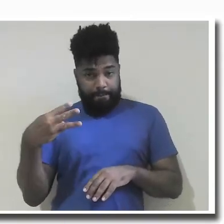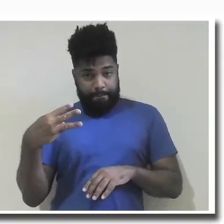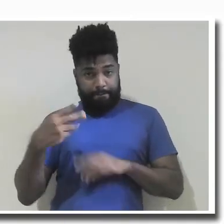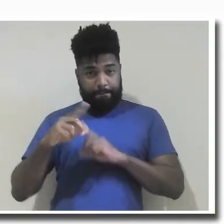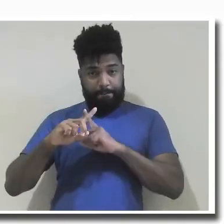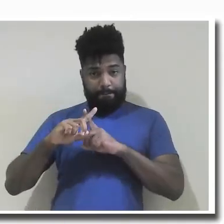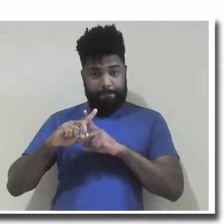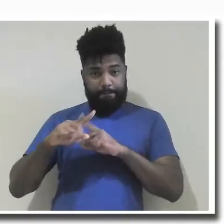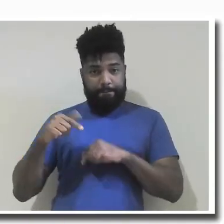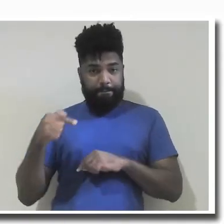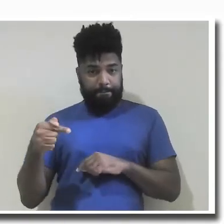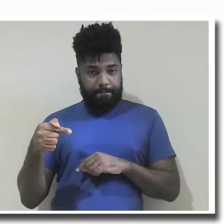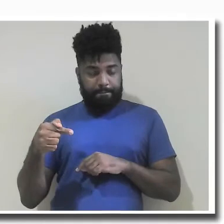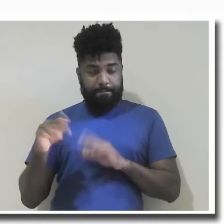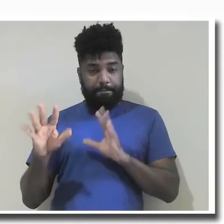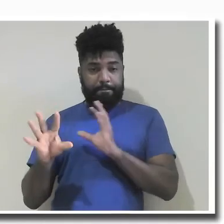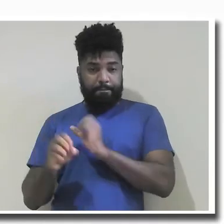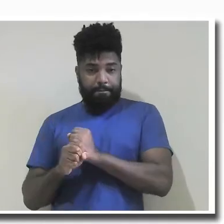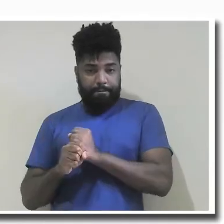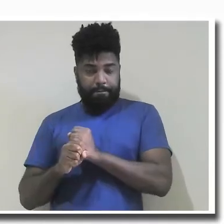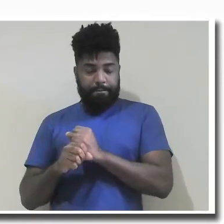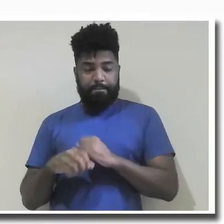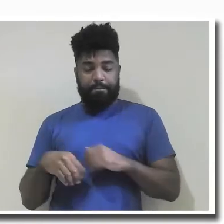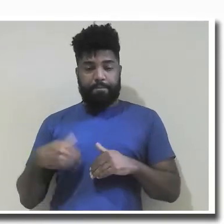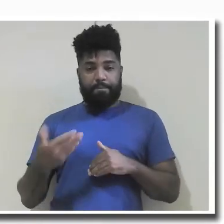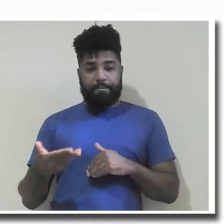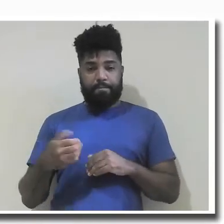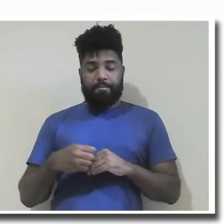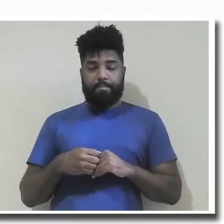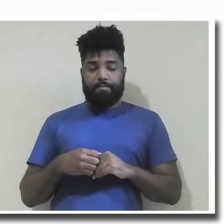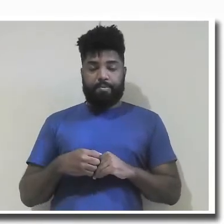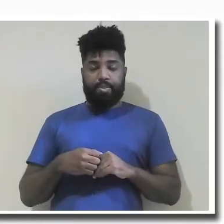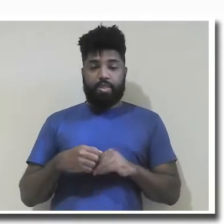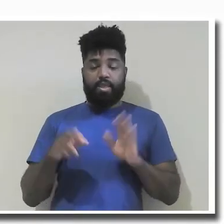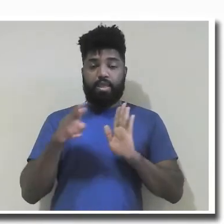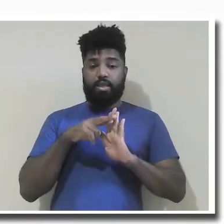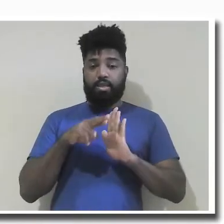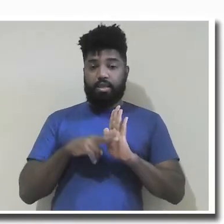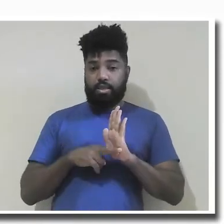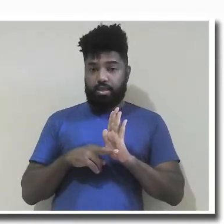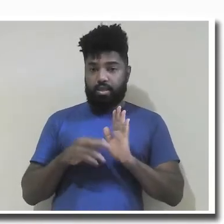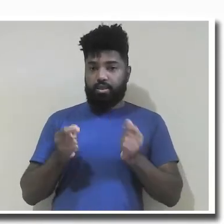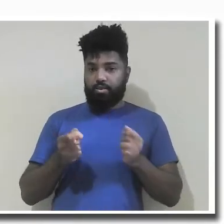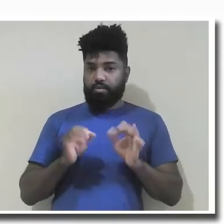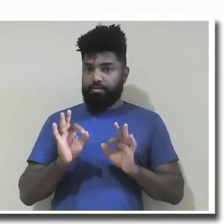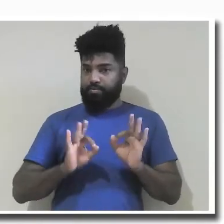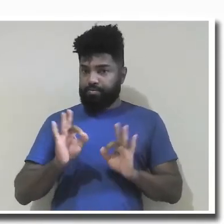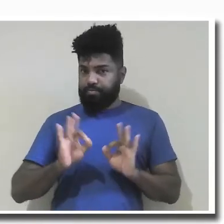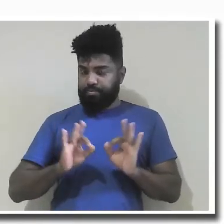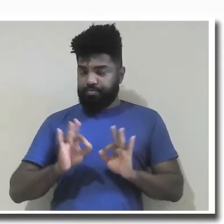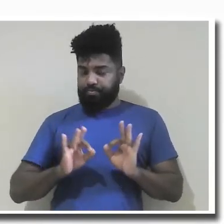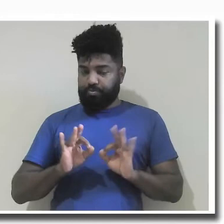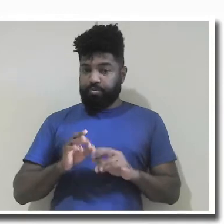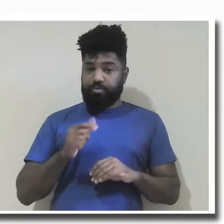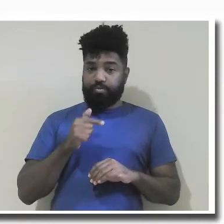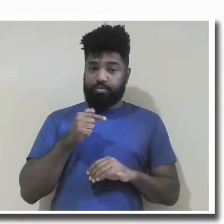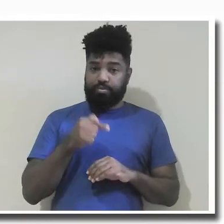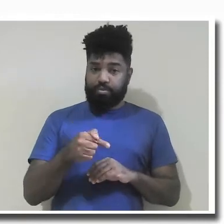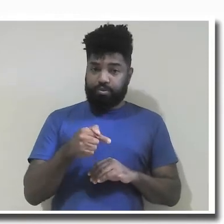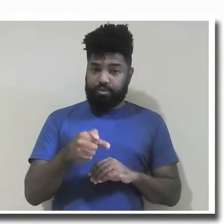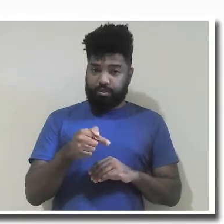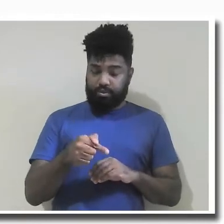vezes 7 igual. Novamente, utilizando aquela regra de sinais. O